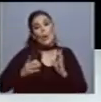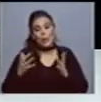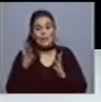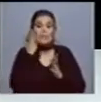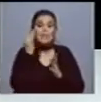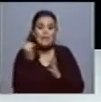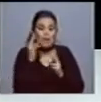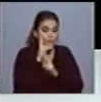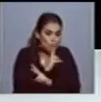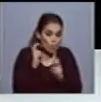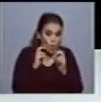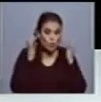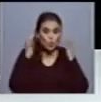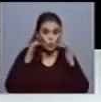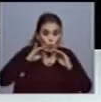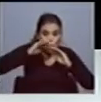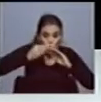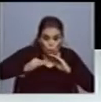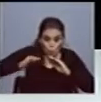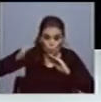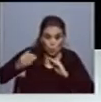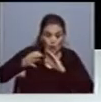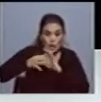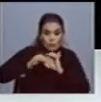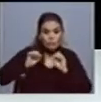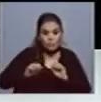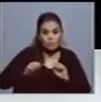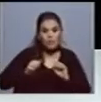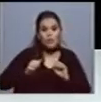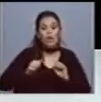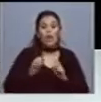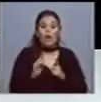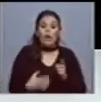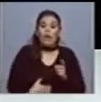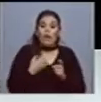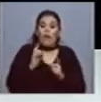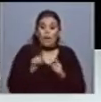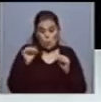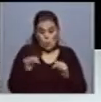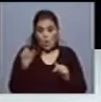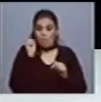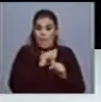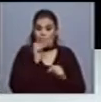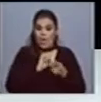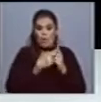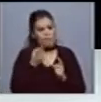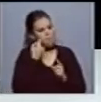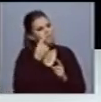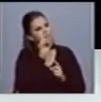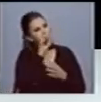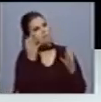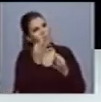tentar detectar as ondas gravitacionais associadas ao próprio Big Bang. Ou seja, nós hoje conhecemos a